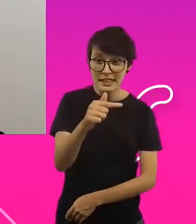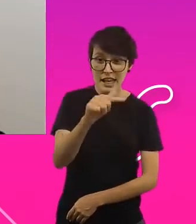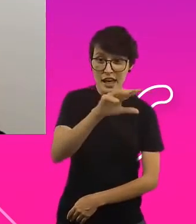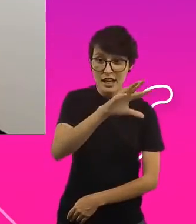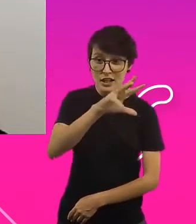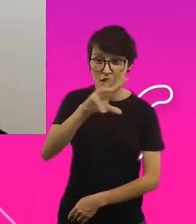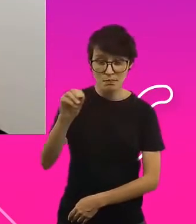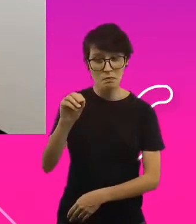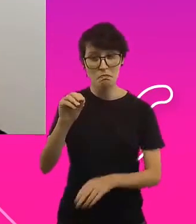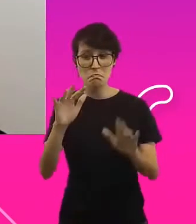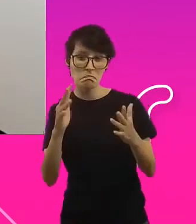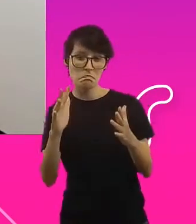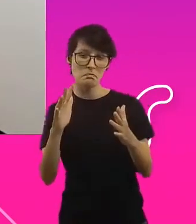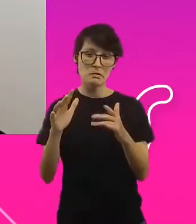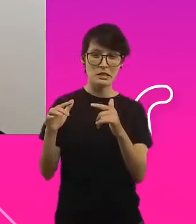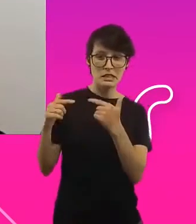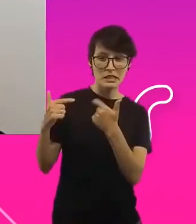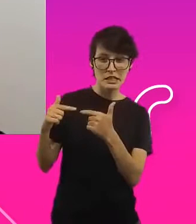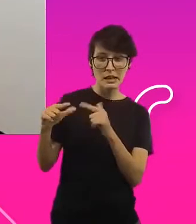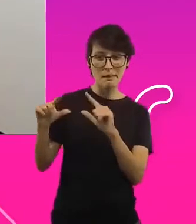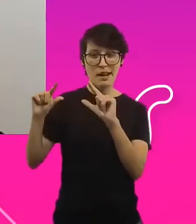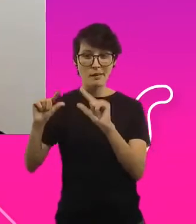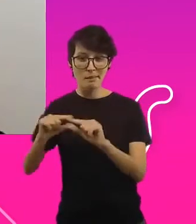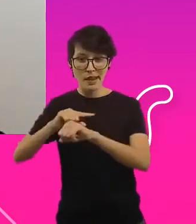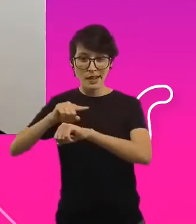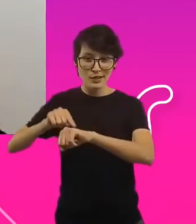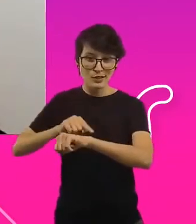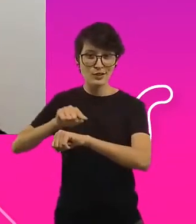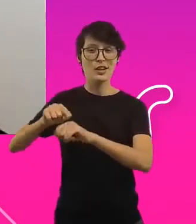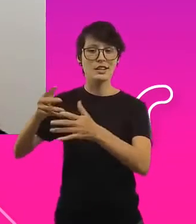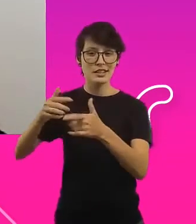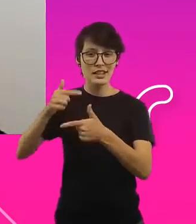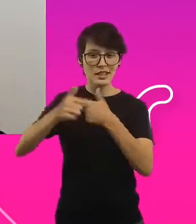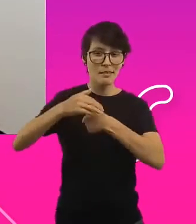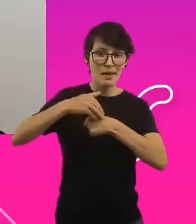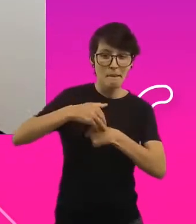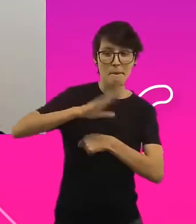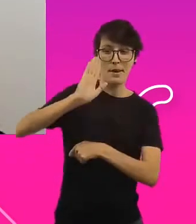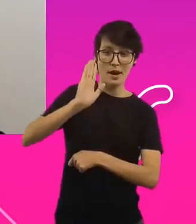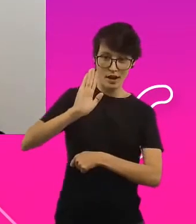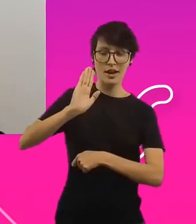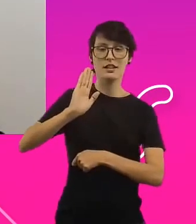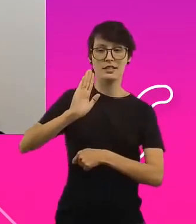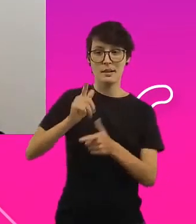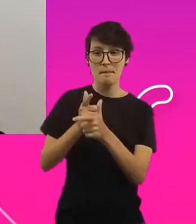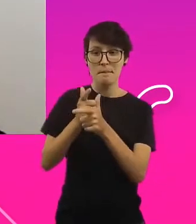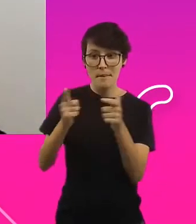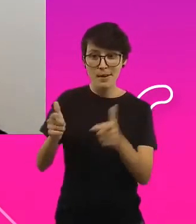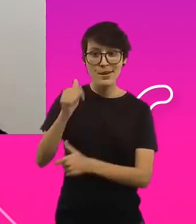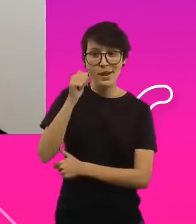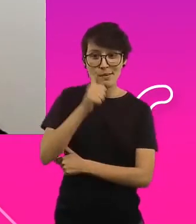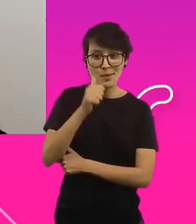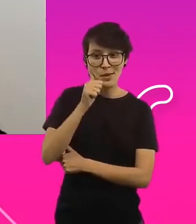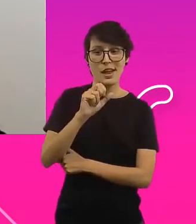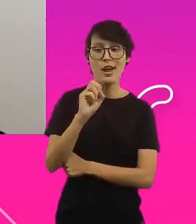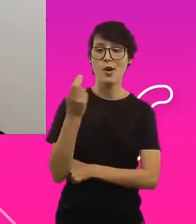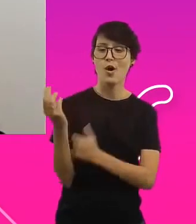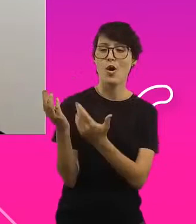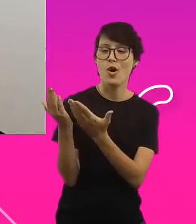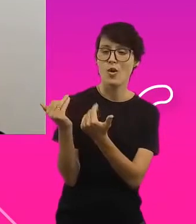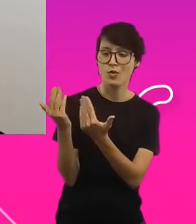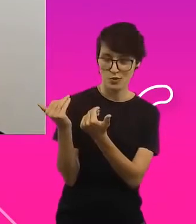que estavam trabalhando menos horas do que gostariam, em sua maioria, mulheres e jovens entre 18 e 24 anos com